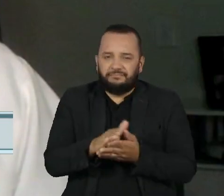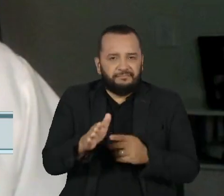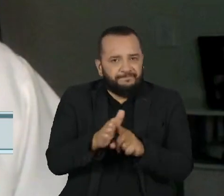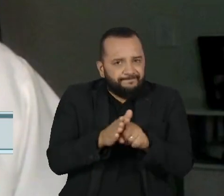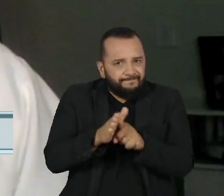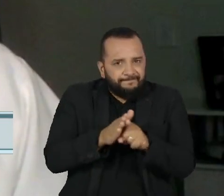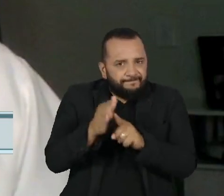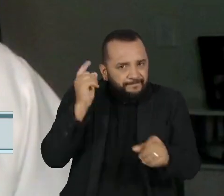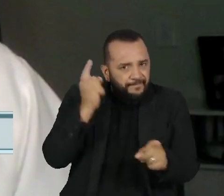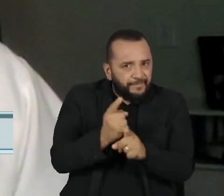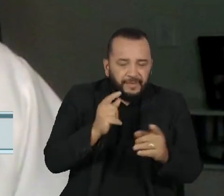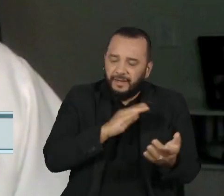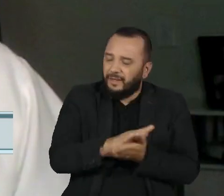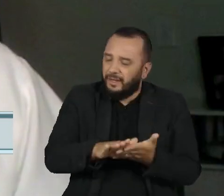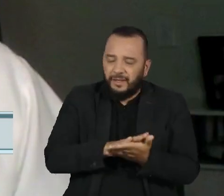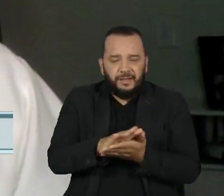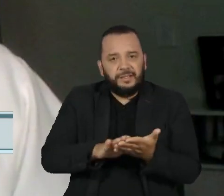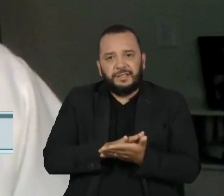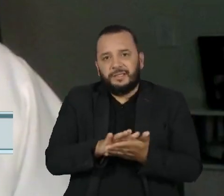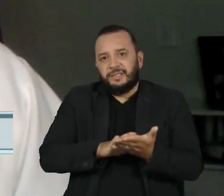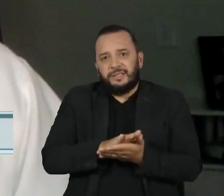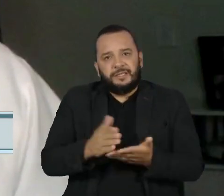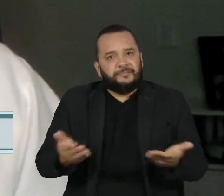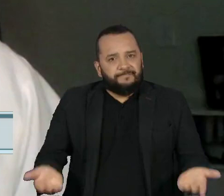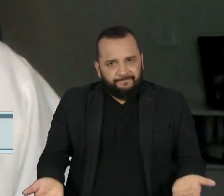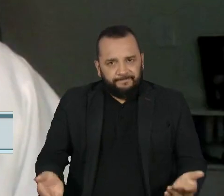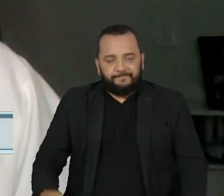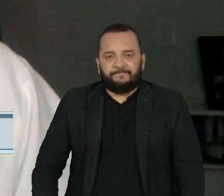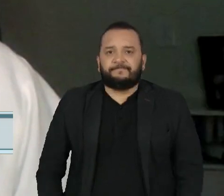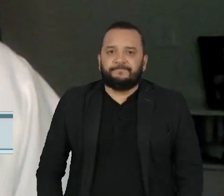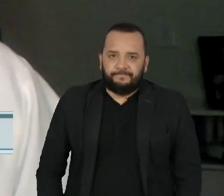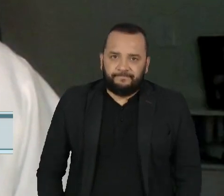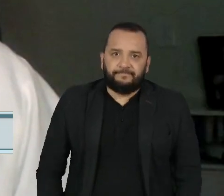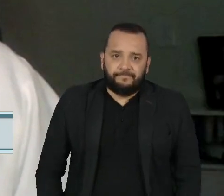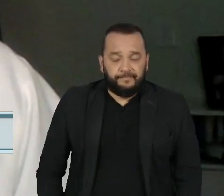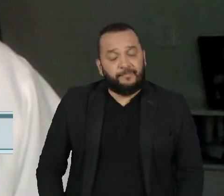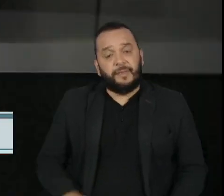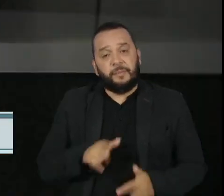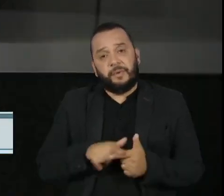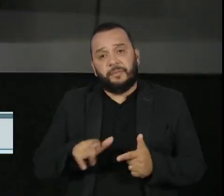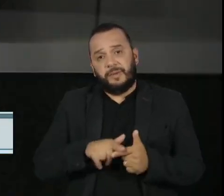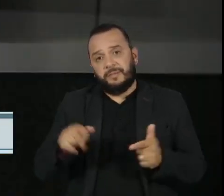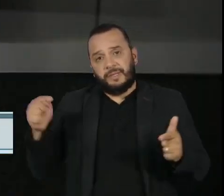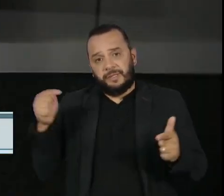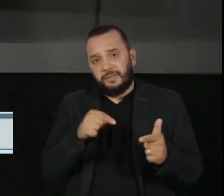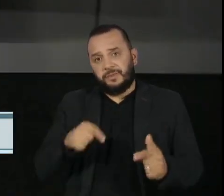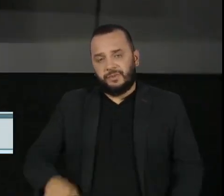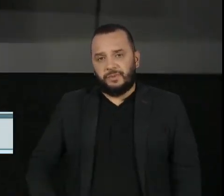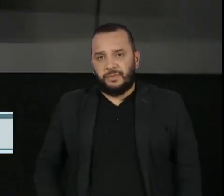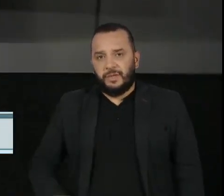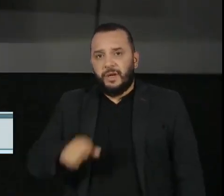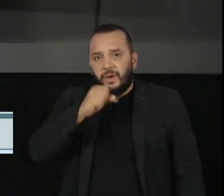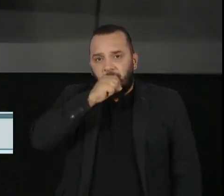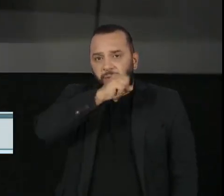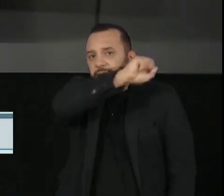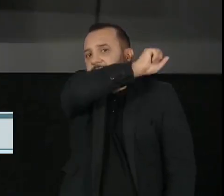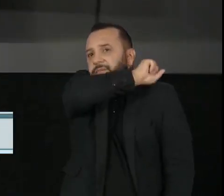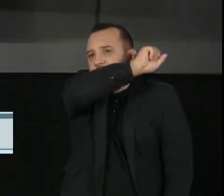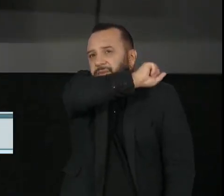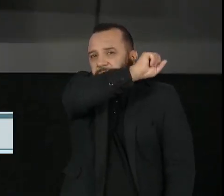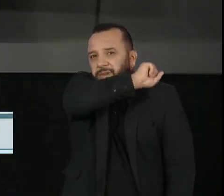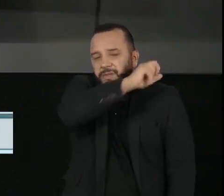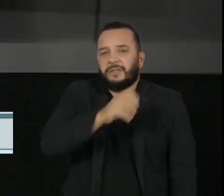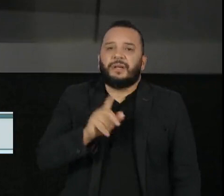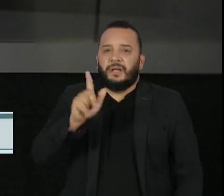investigados, diagnosticados e tratados. E isso é um grande problema. A tuberculose é uma doença